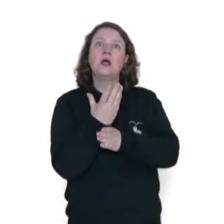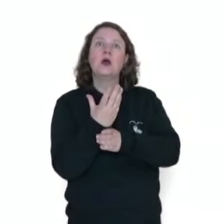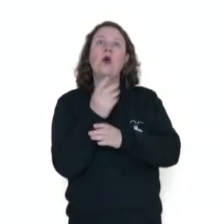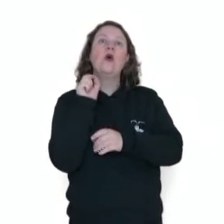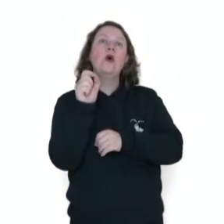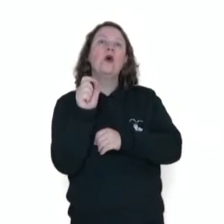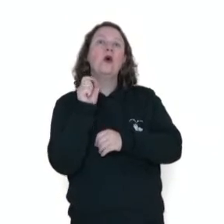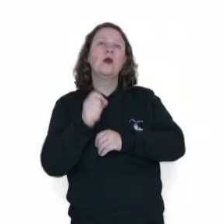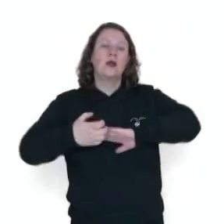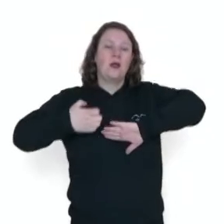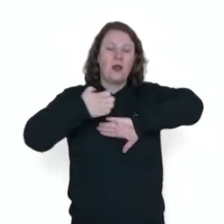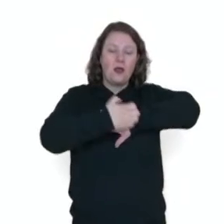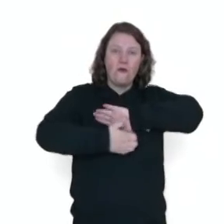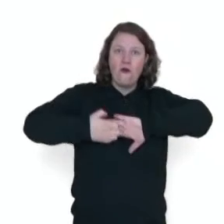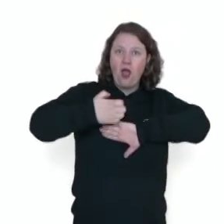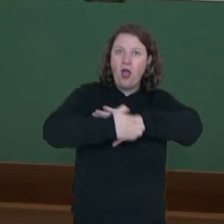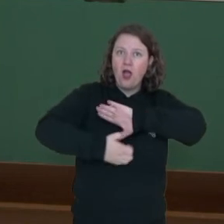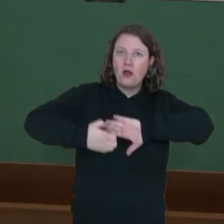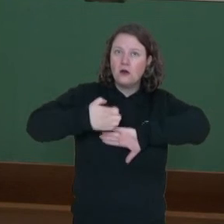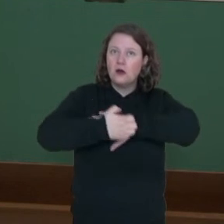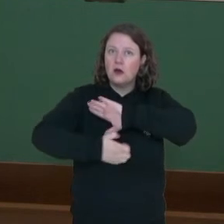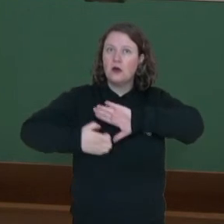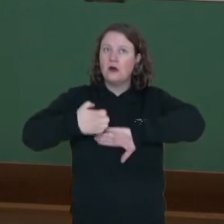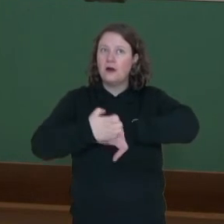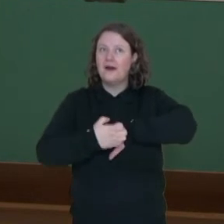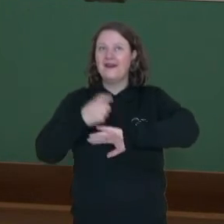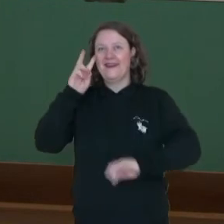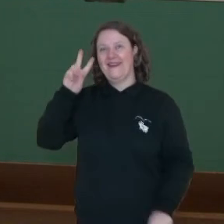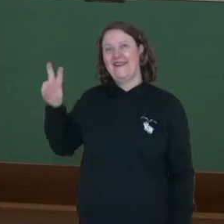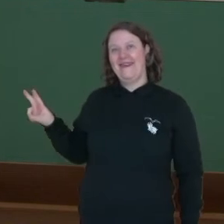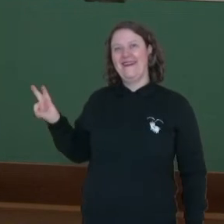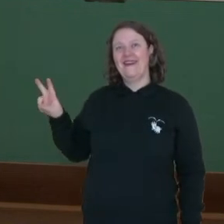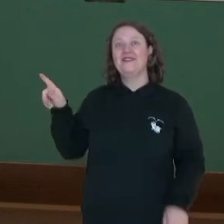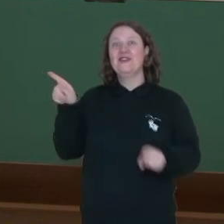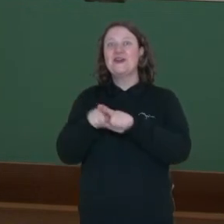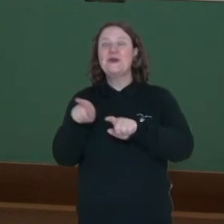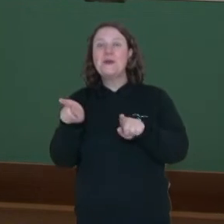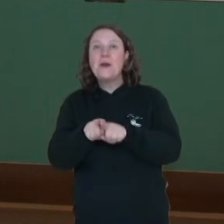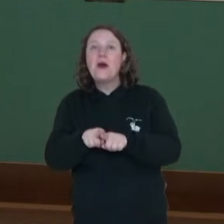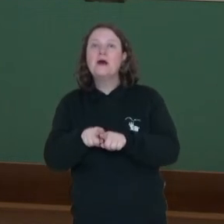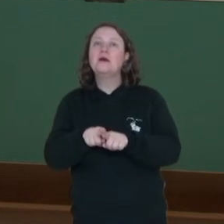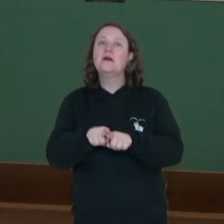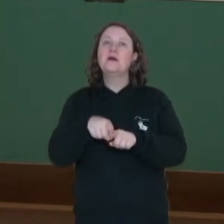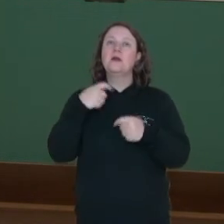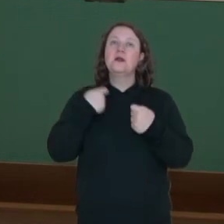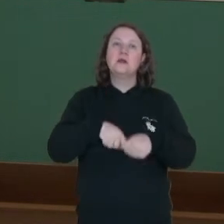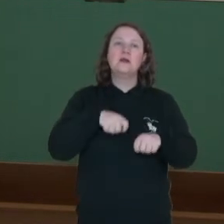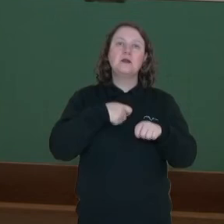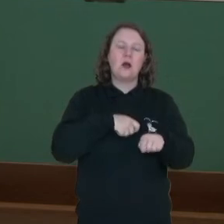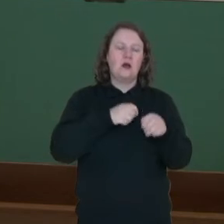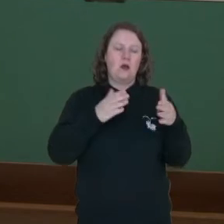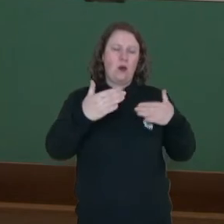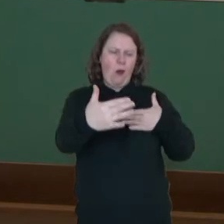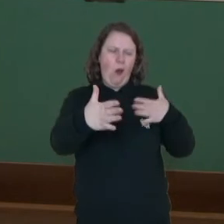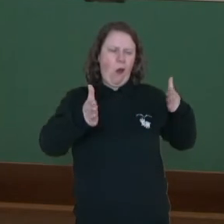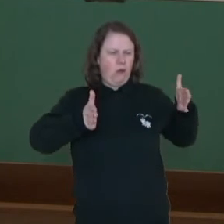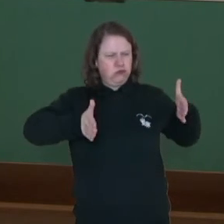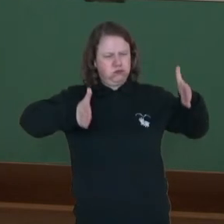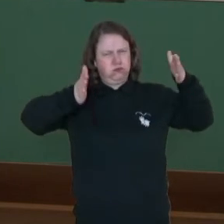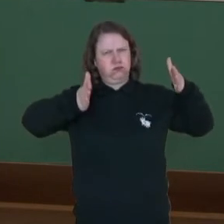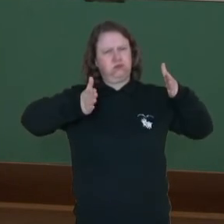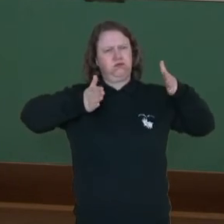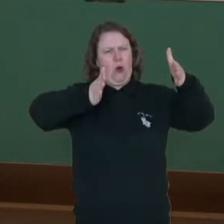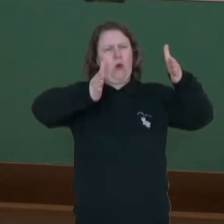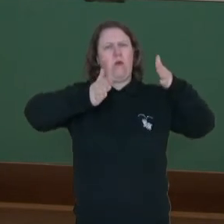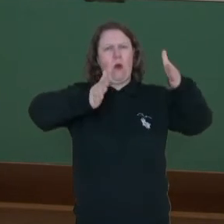linhas férreas, né, o trem, a Maria Fumaça, cortando aí os territórios, levando essa riqueza produzida